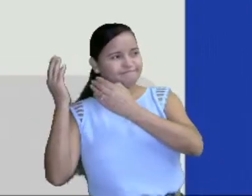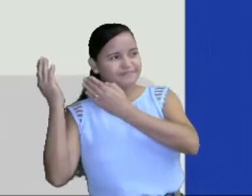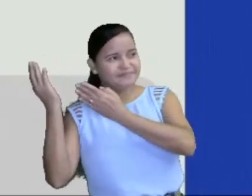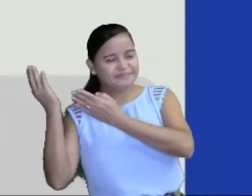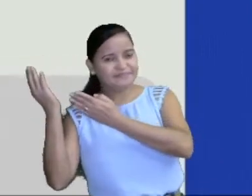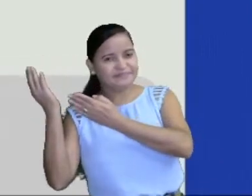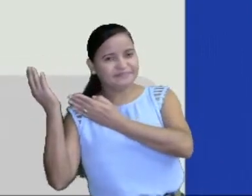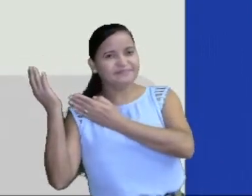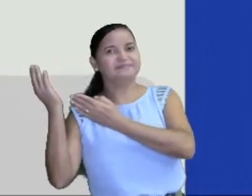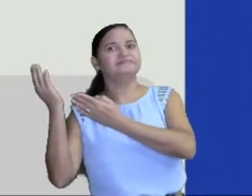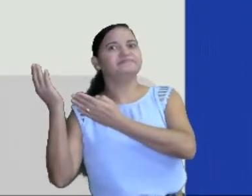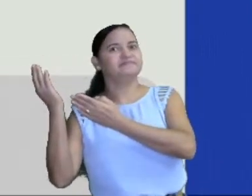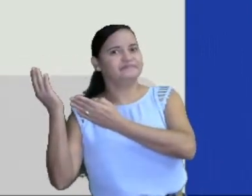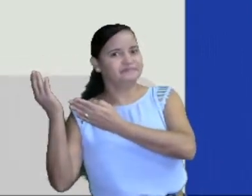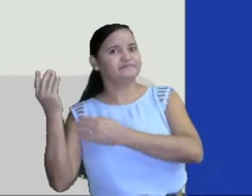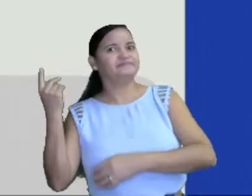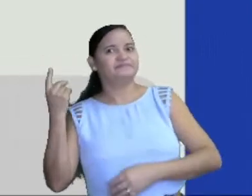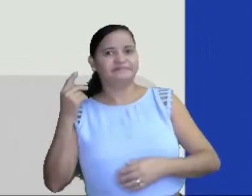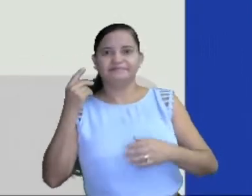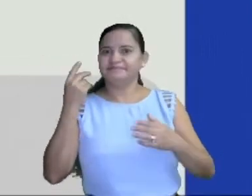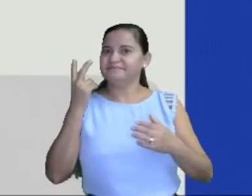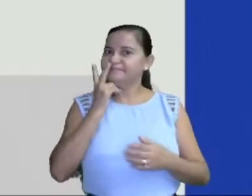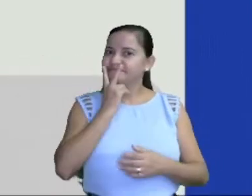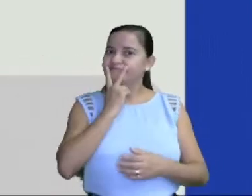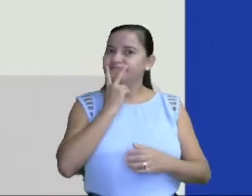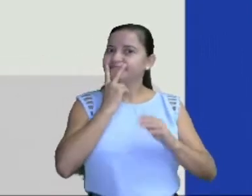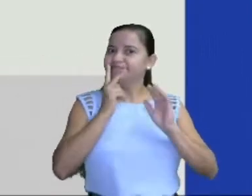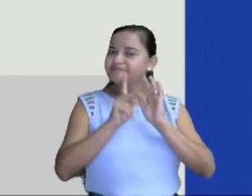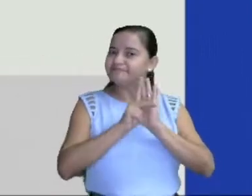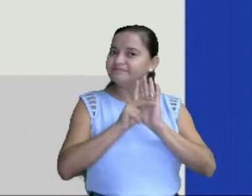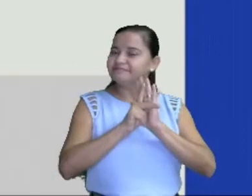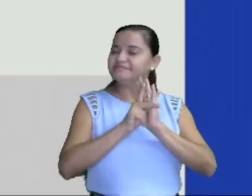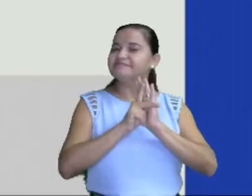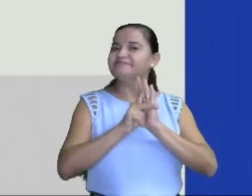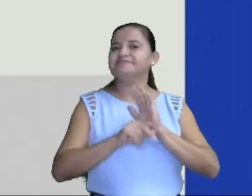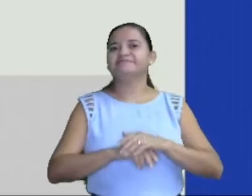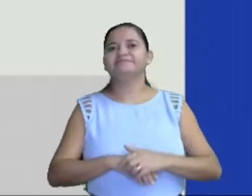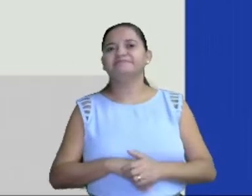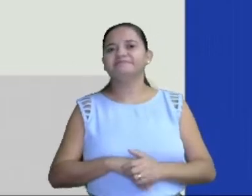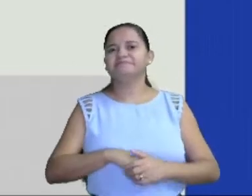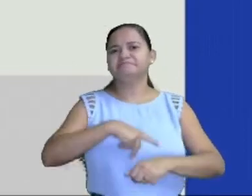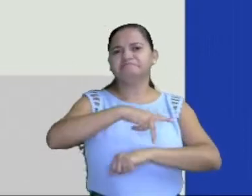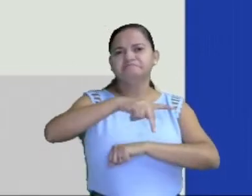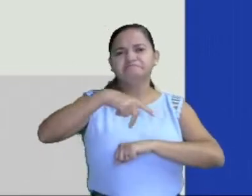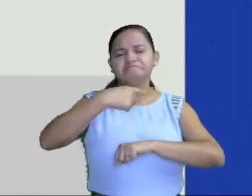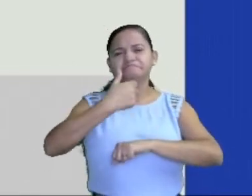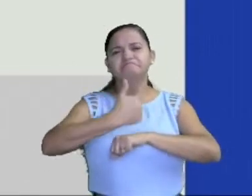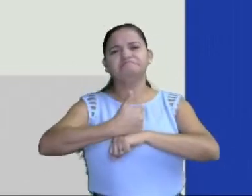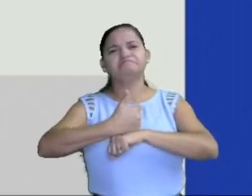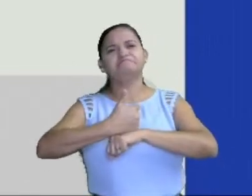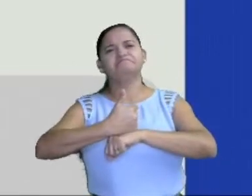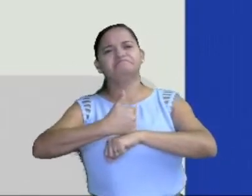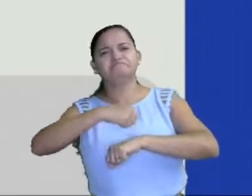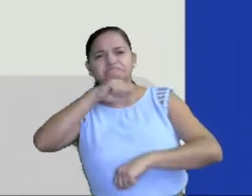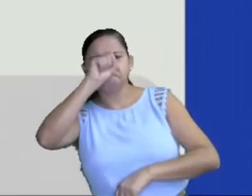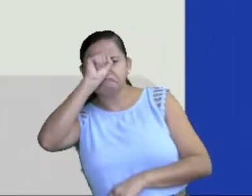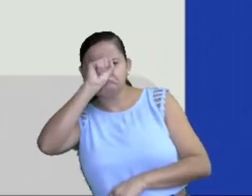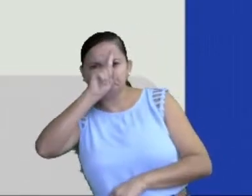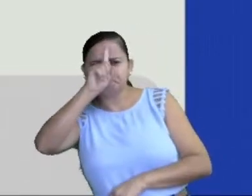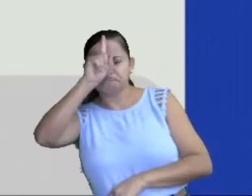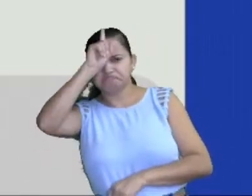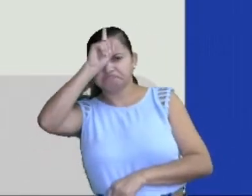lá o Seretran, tá vendo? O Jardim São Pedro, Praça da Matriz, Hospital